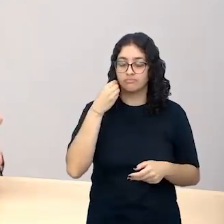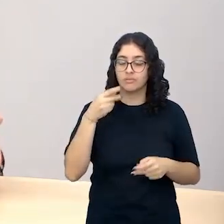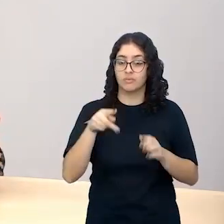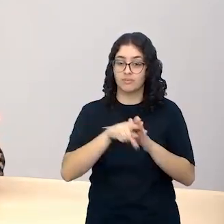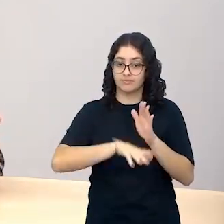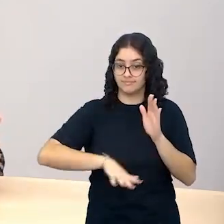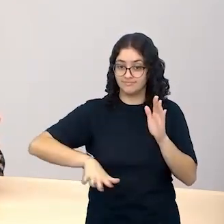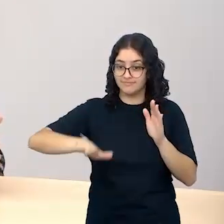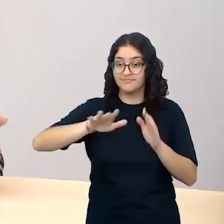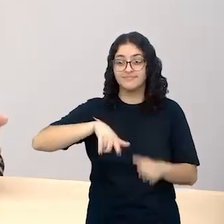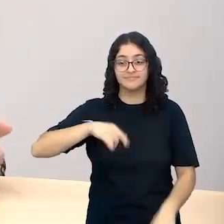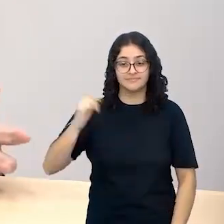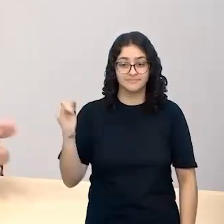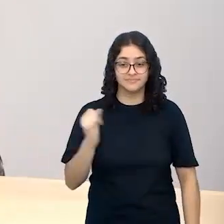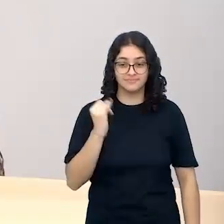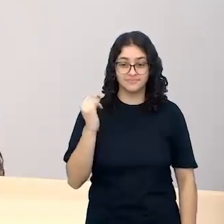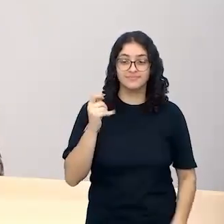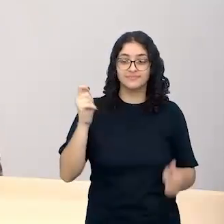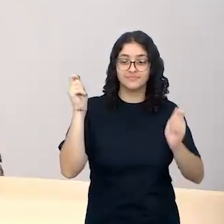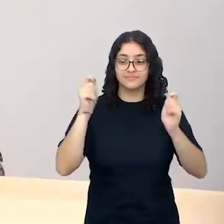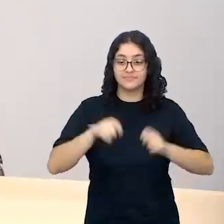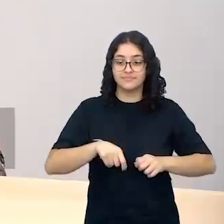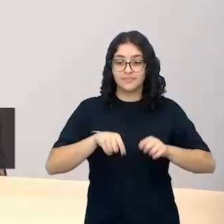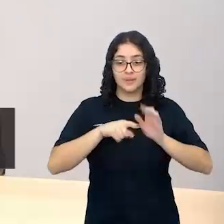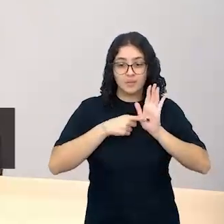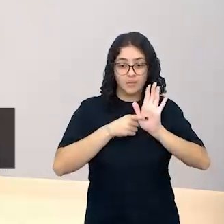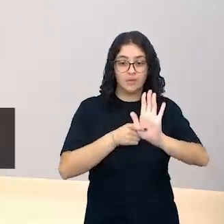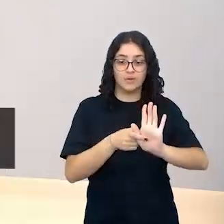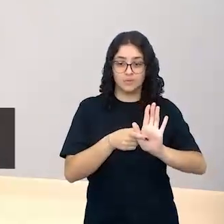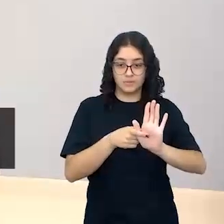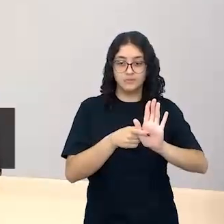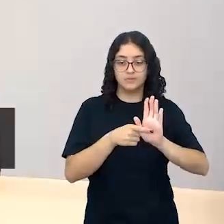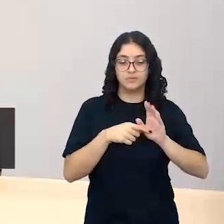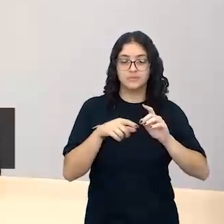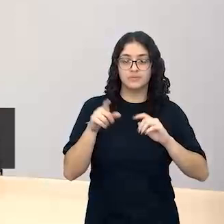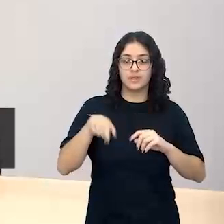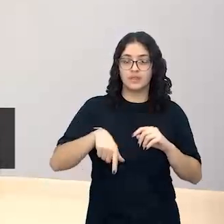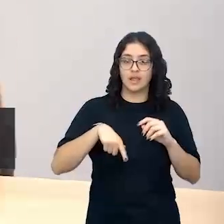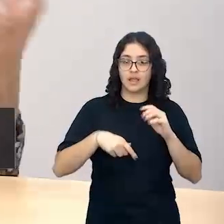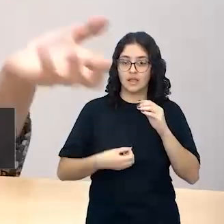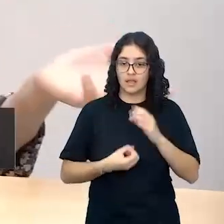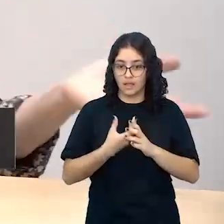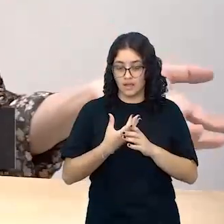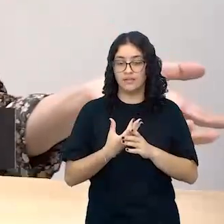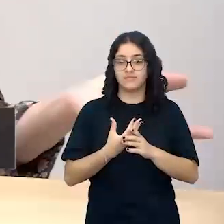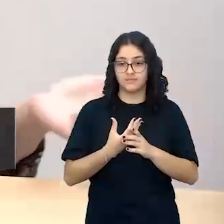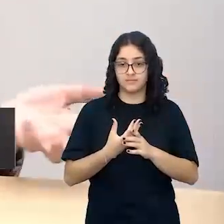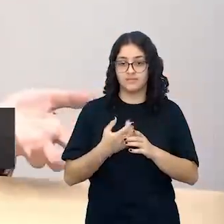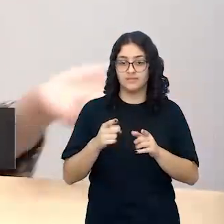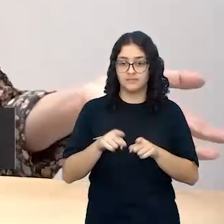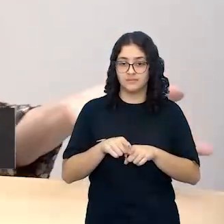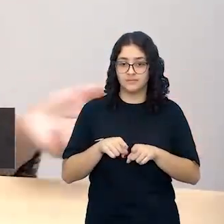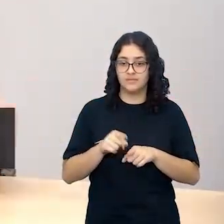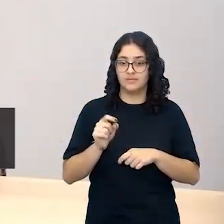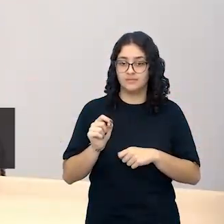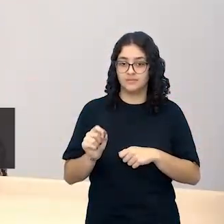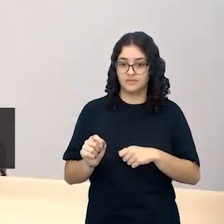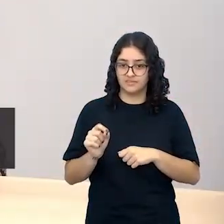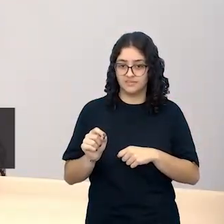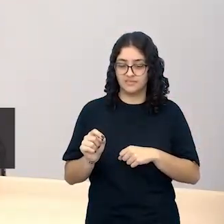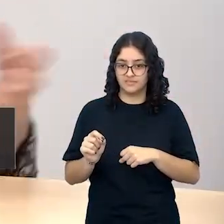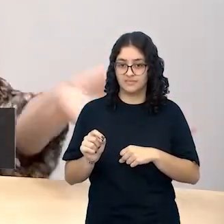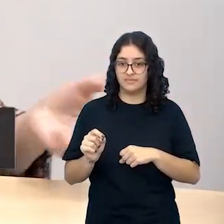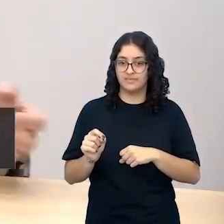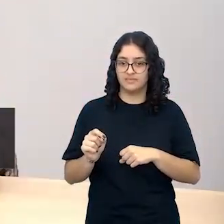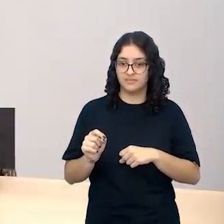das coisas que aí a gente pode demonstrar que há uma produção e aí mostrar que a mulher